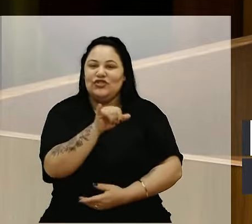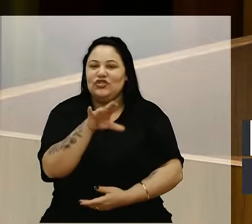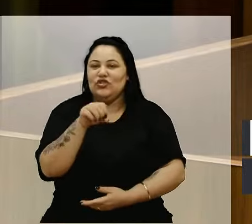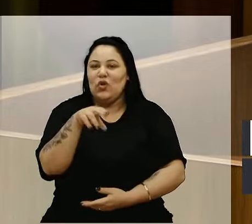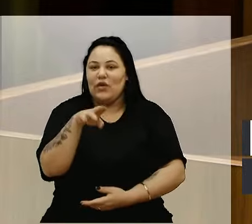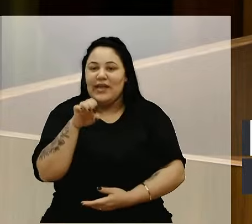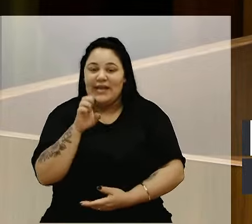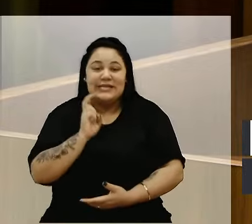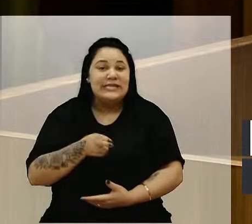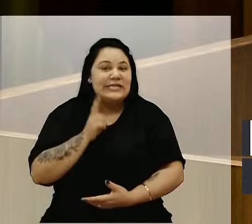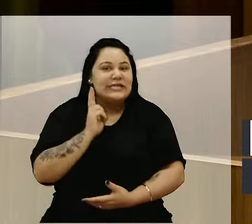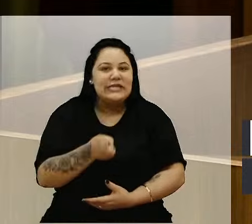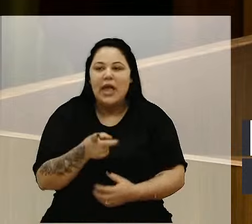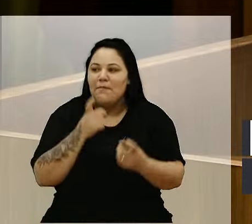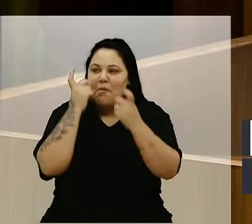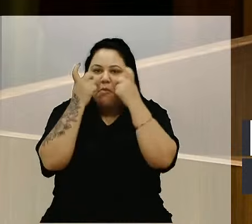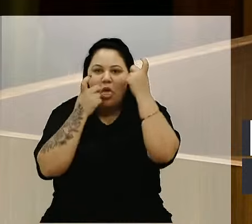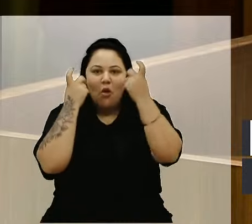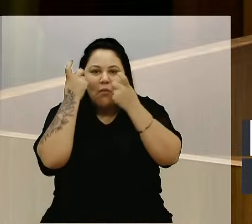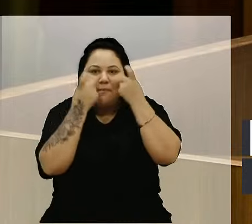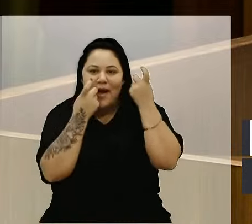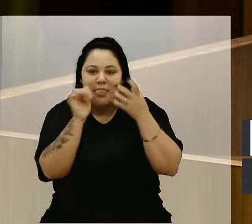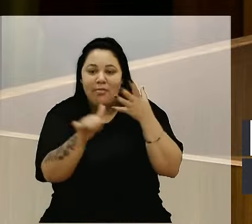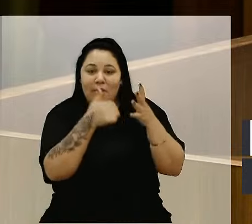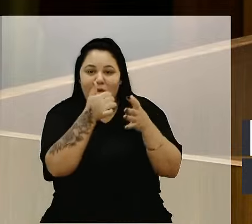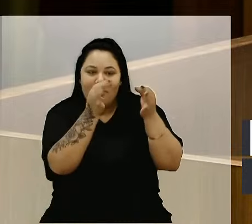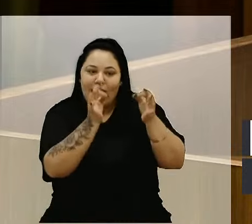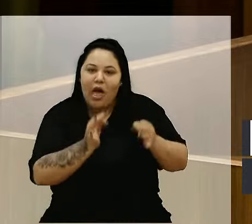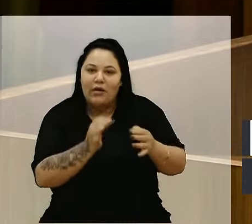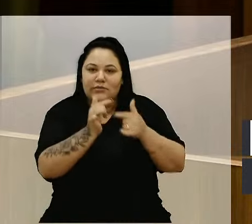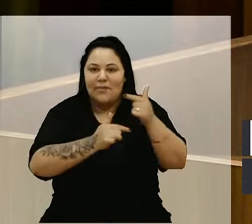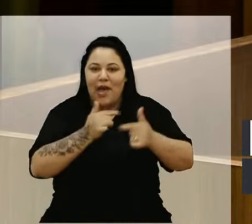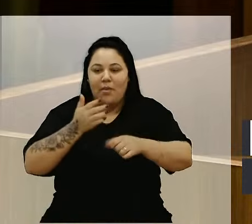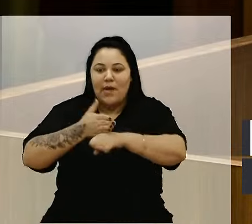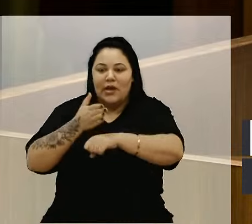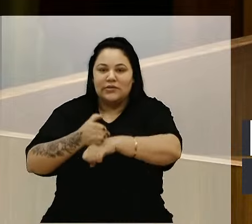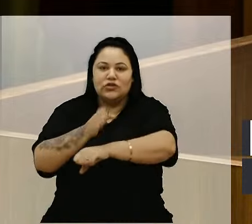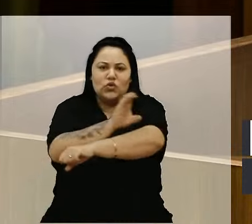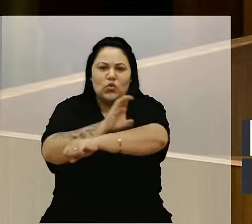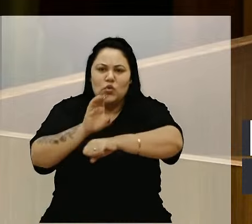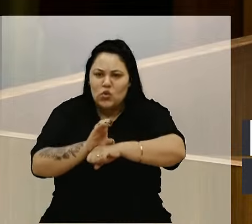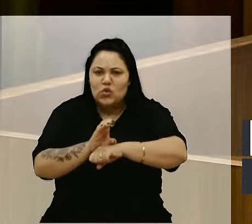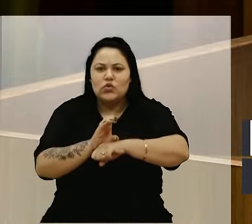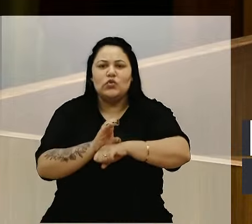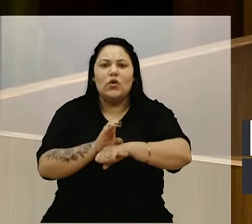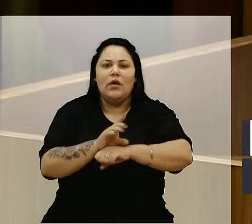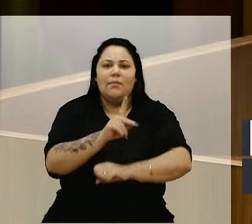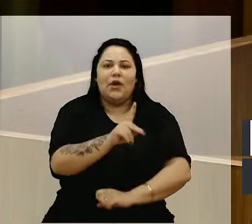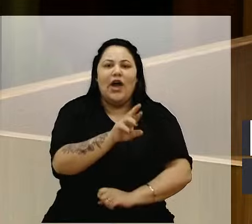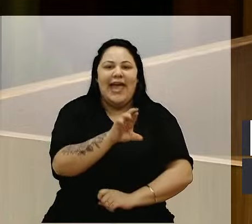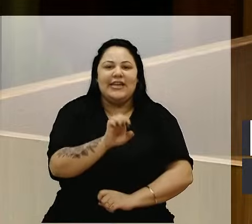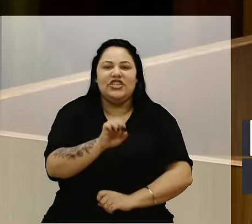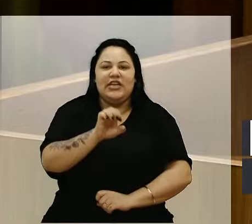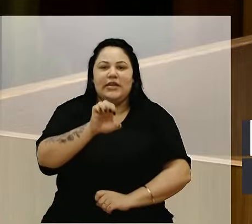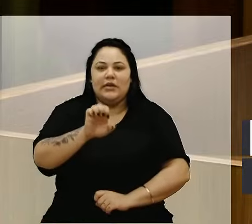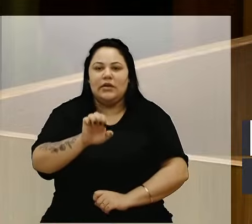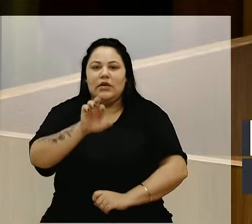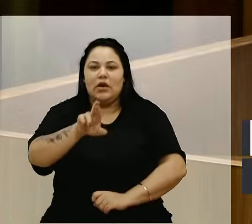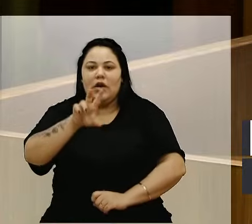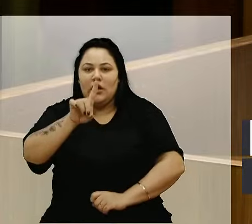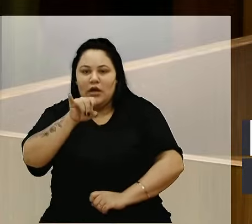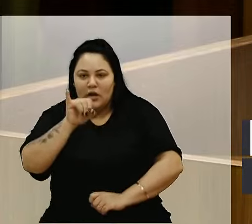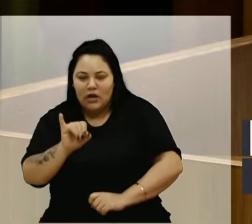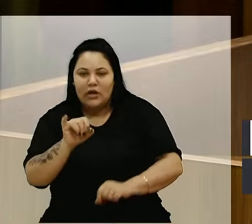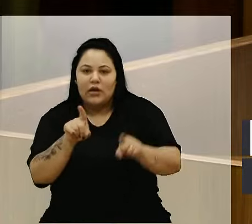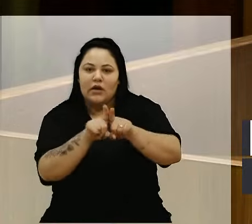sempre se preocupou em se aperfeiçoar, participando de cursos do PROERD, policiamento comunitário, Lei Maria da